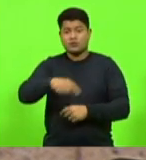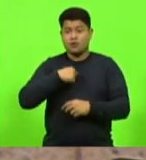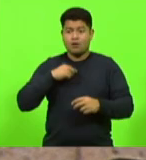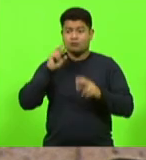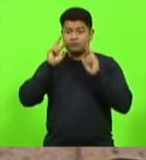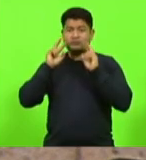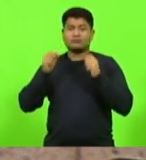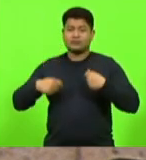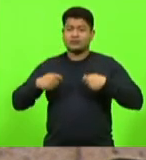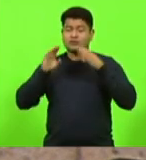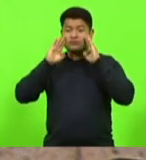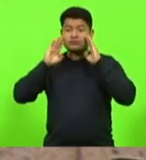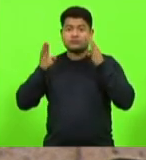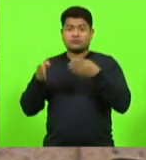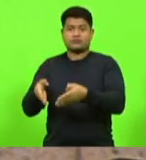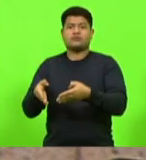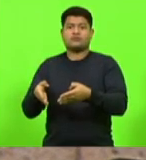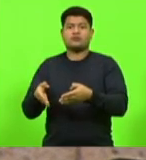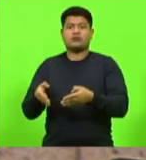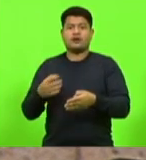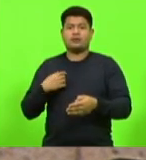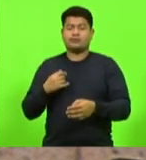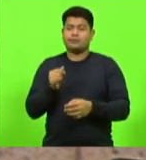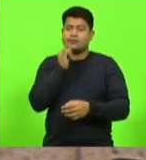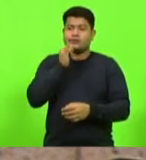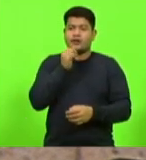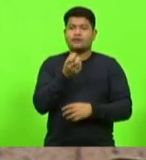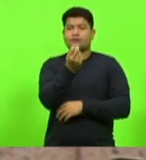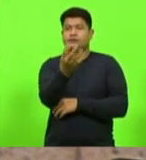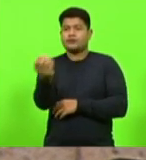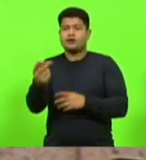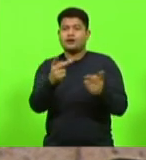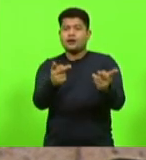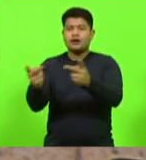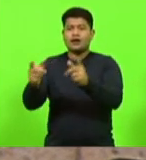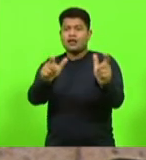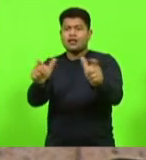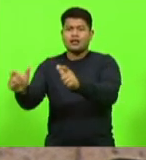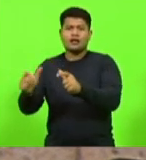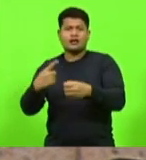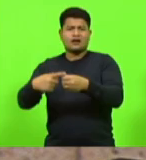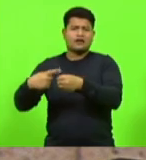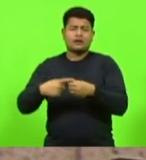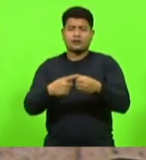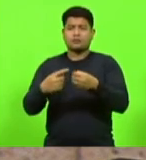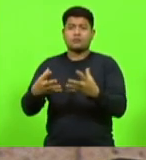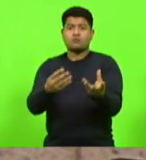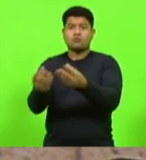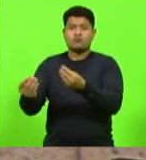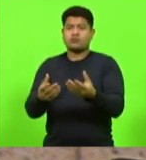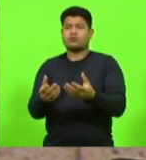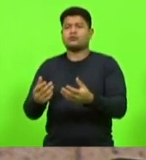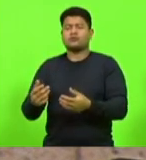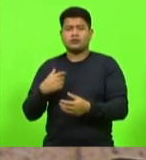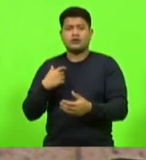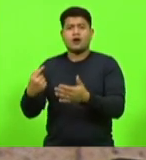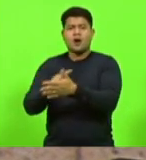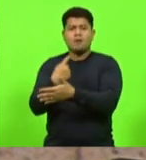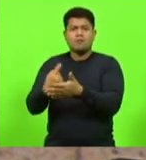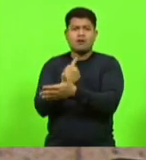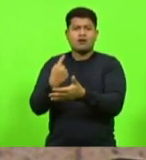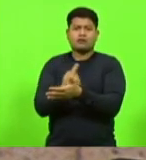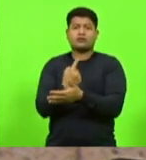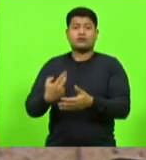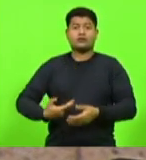interior, conversa com as pessoas, vê que tem uma demanda reprimida gigante. O senhor falou aí, eu acho que foi 100 mil pessoas. Isso. É muita